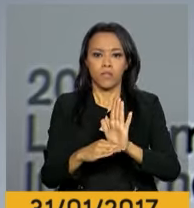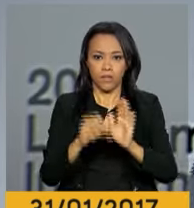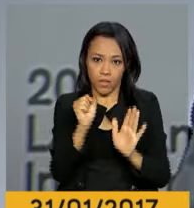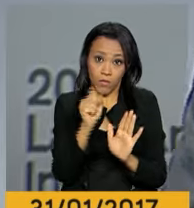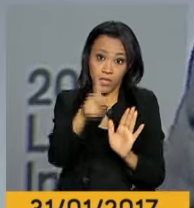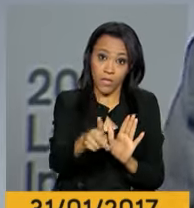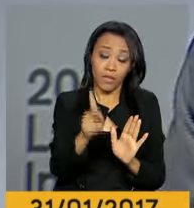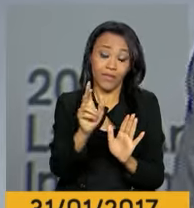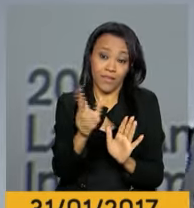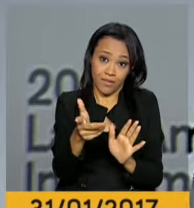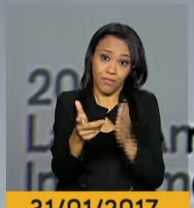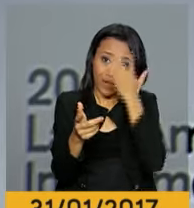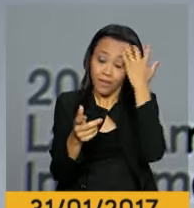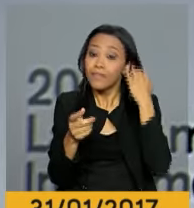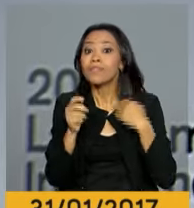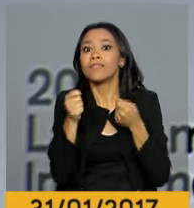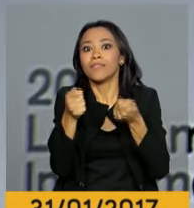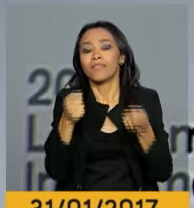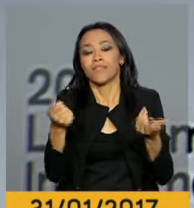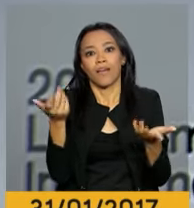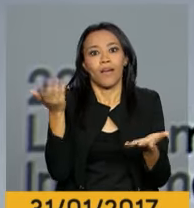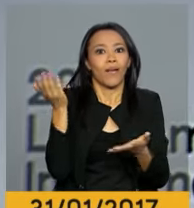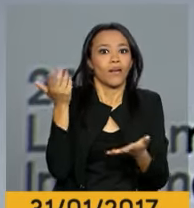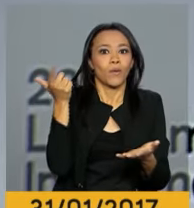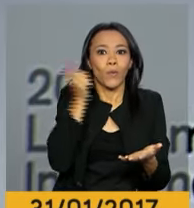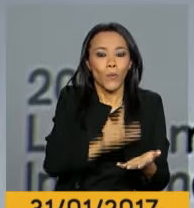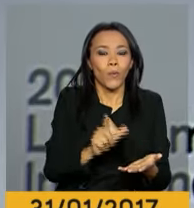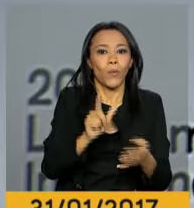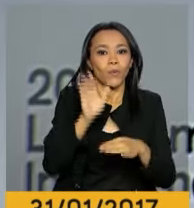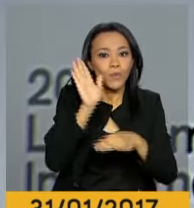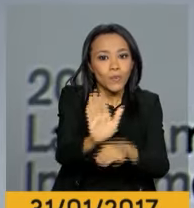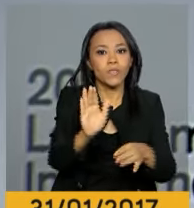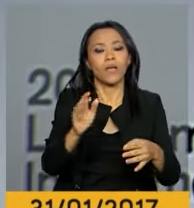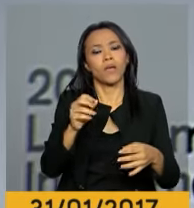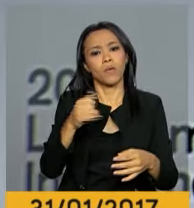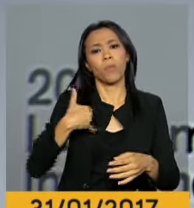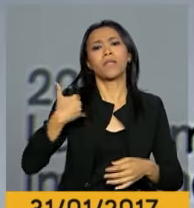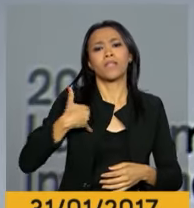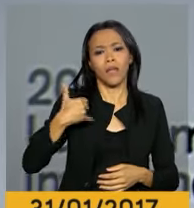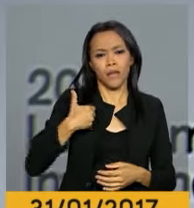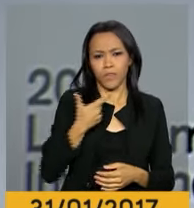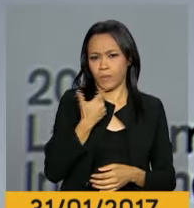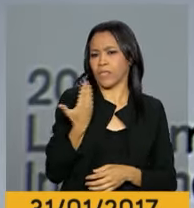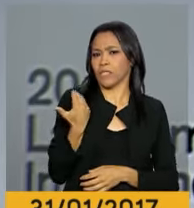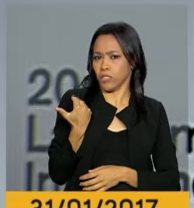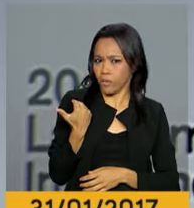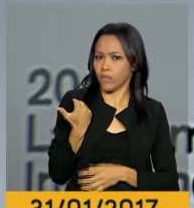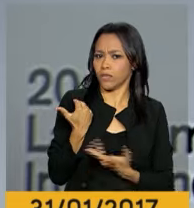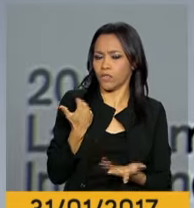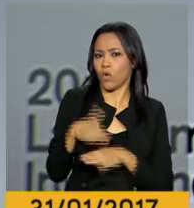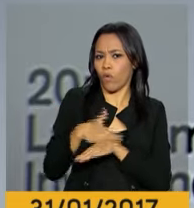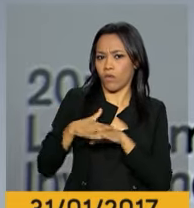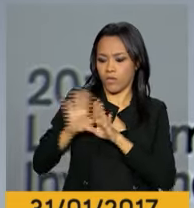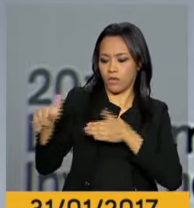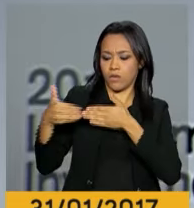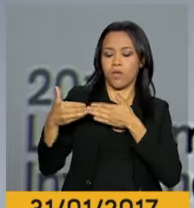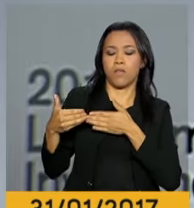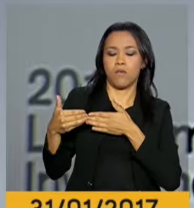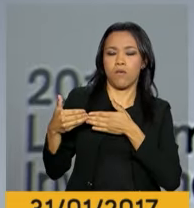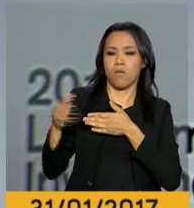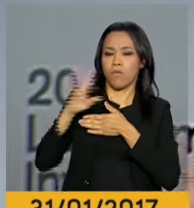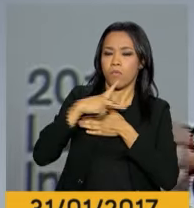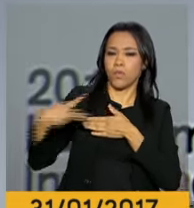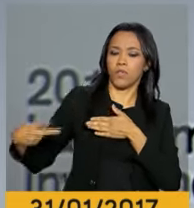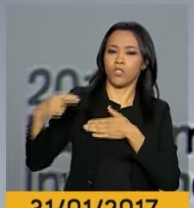Previdência nós propusemos aquilo que é óbvio uma idade mínima para aposentadoria ainda recentemente conversando com o presidente de Portugal e o primeiro